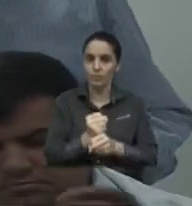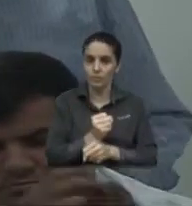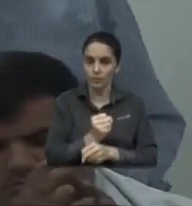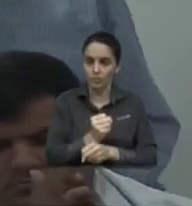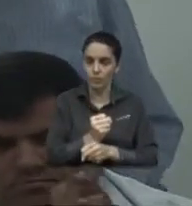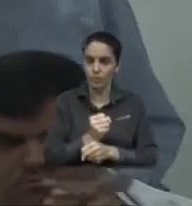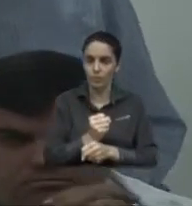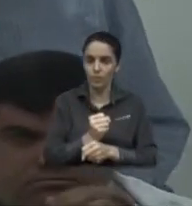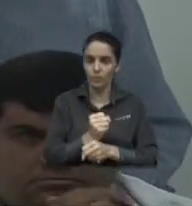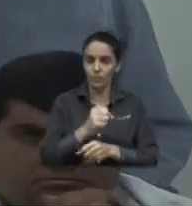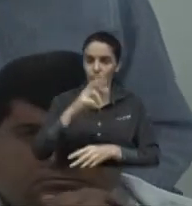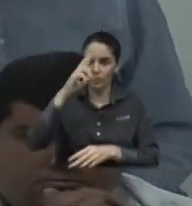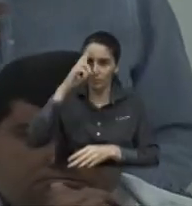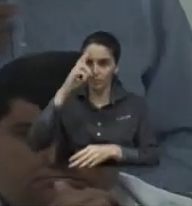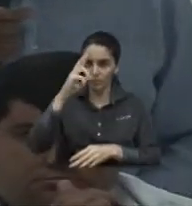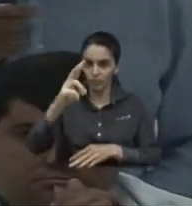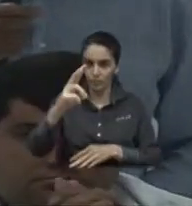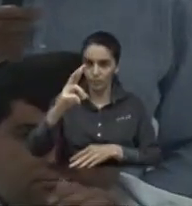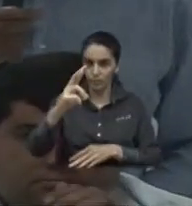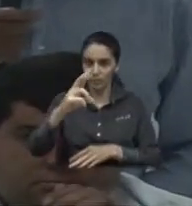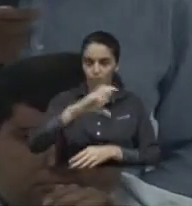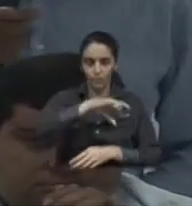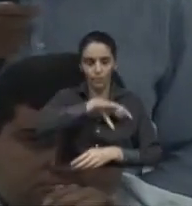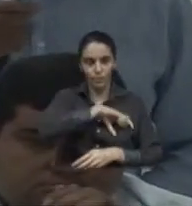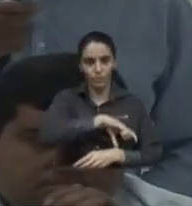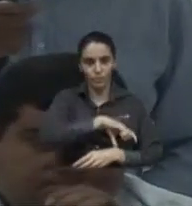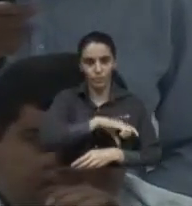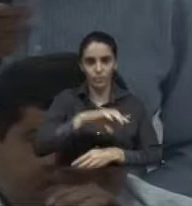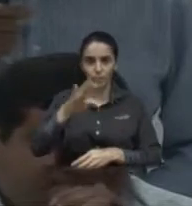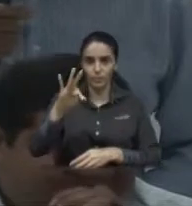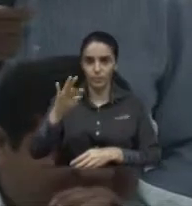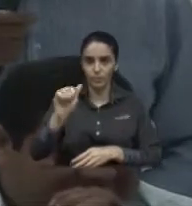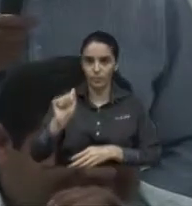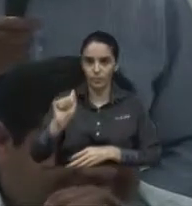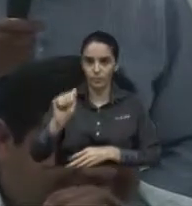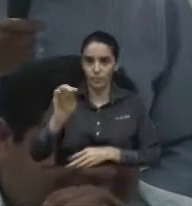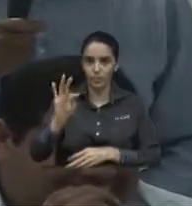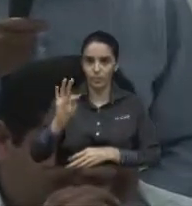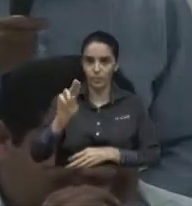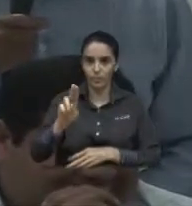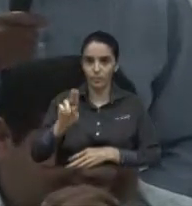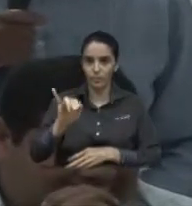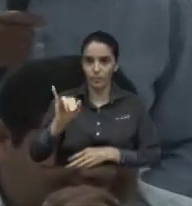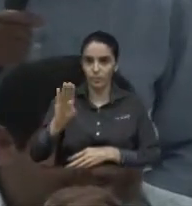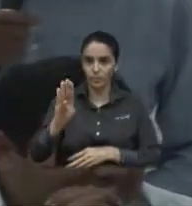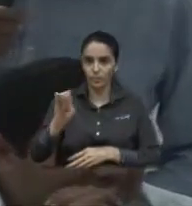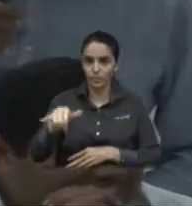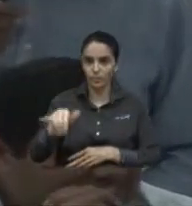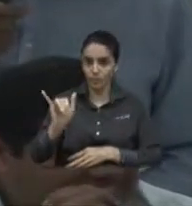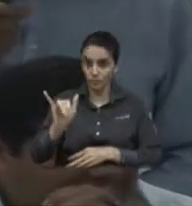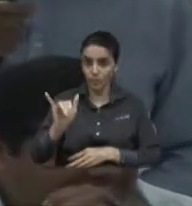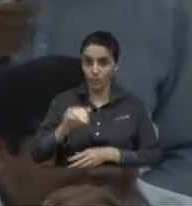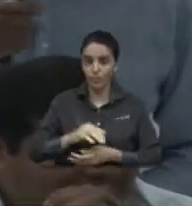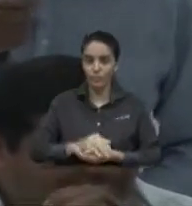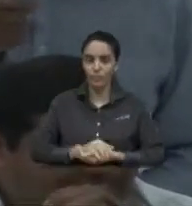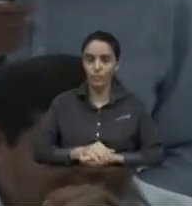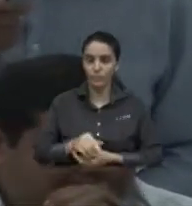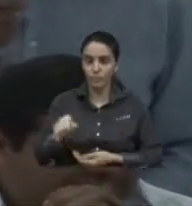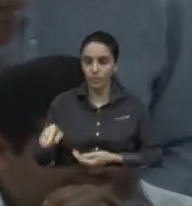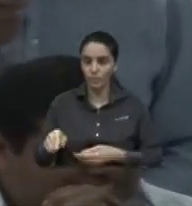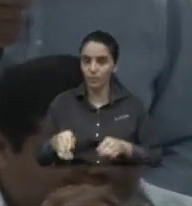proprietário da autoescola Tatuíbi, conhecido por todos em nossa cidade. E também foi